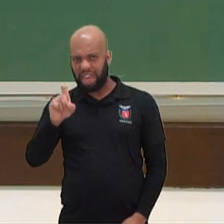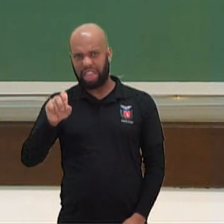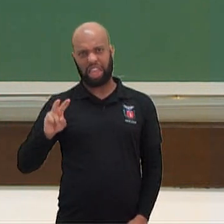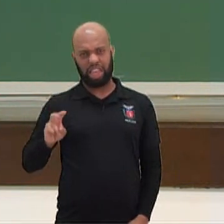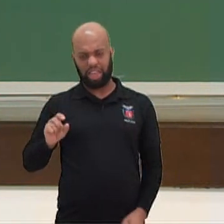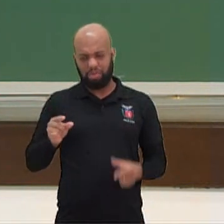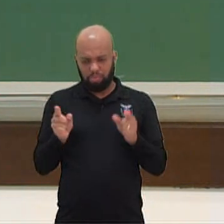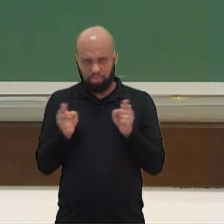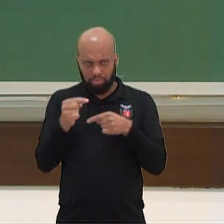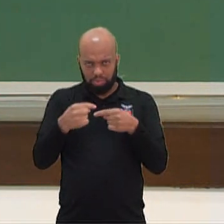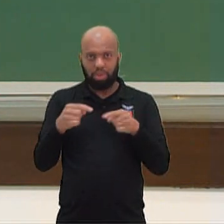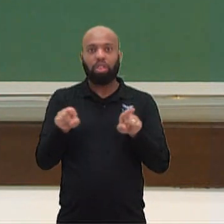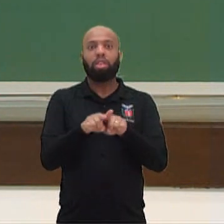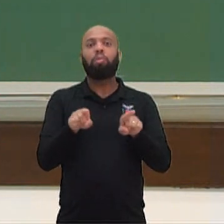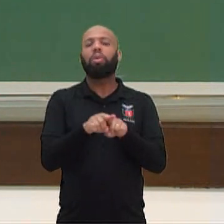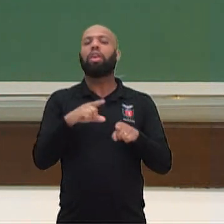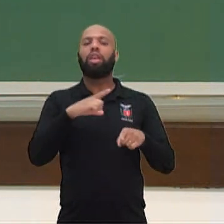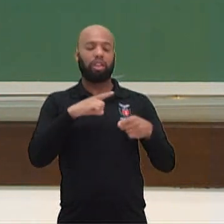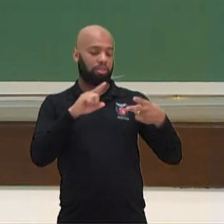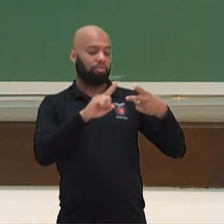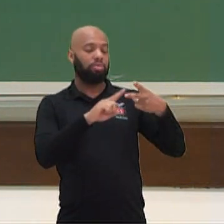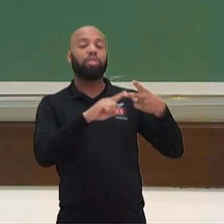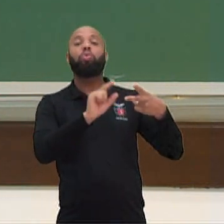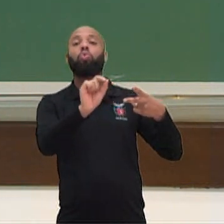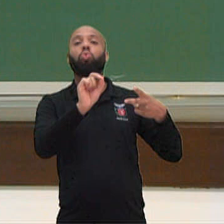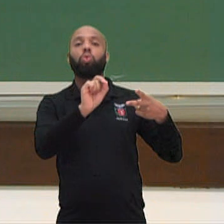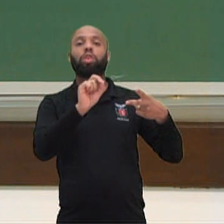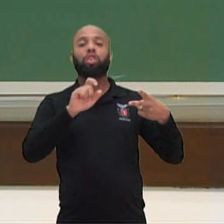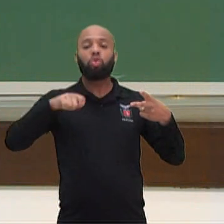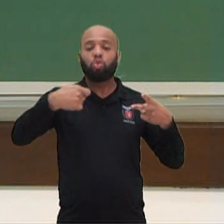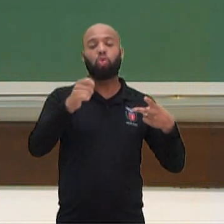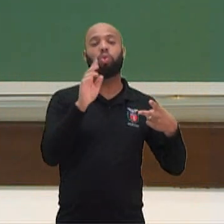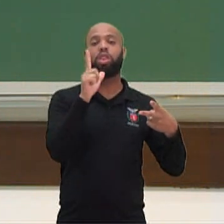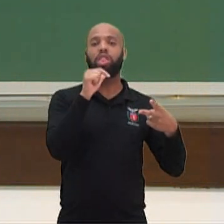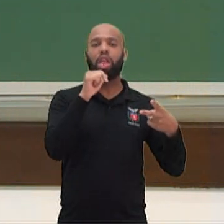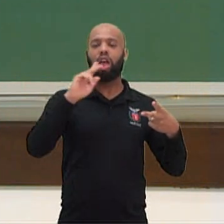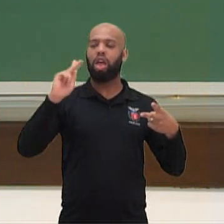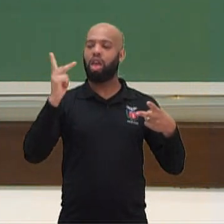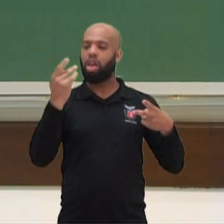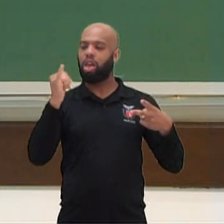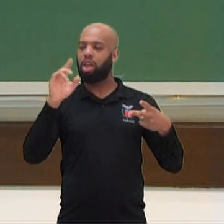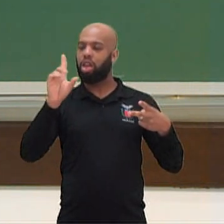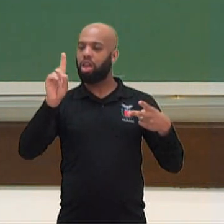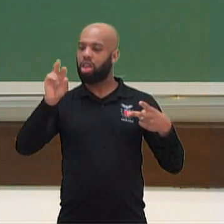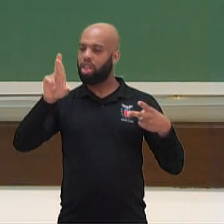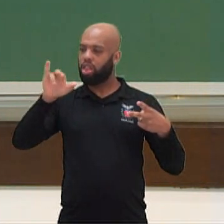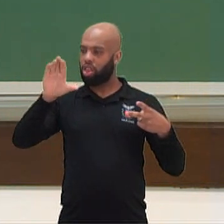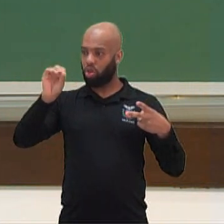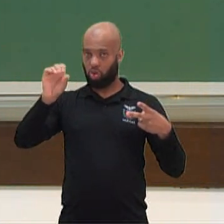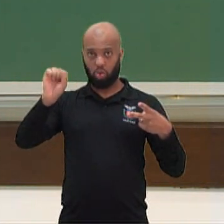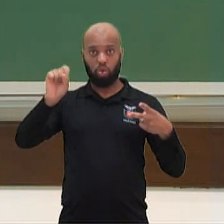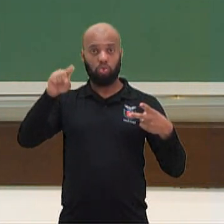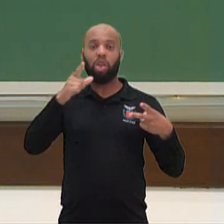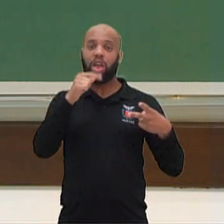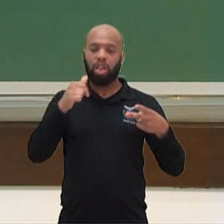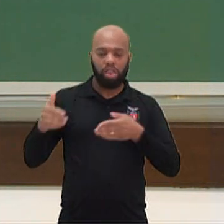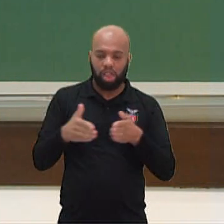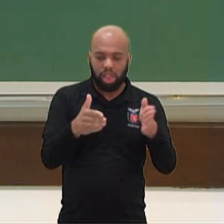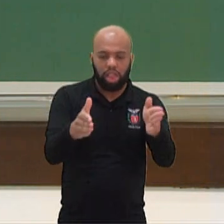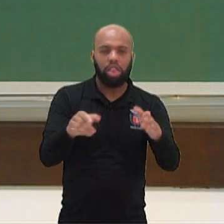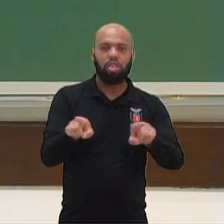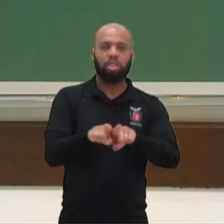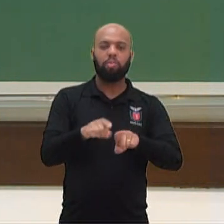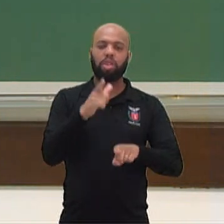recursos hídricos, recursos naturais hídricos, é relacionado à água. Então, nós estamos falando aí de rios, né, de mares,